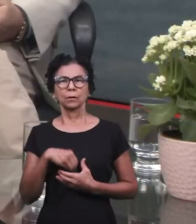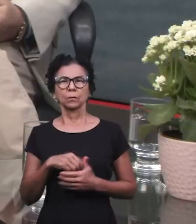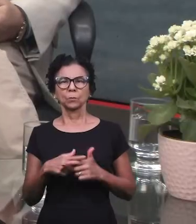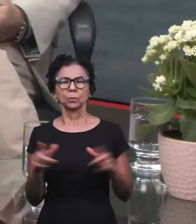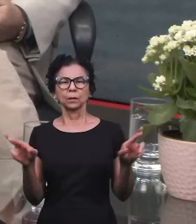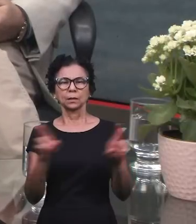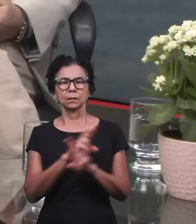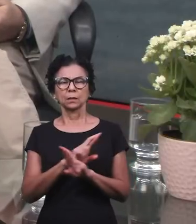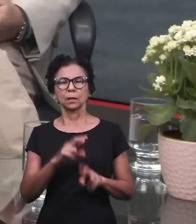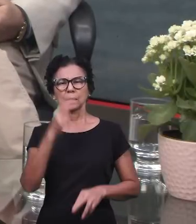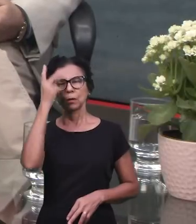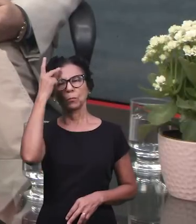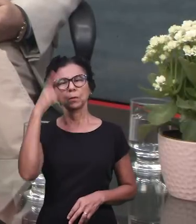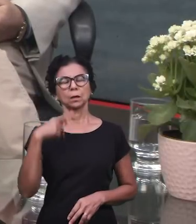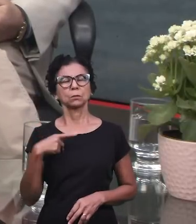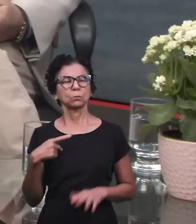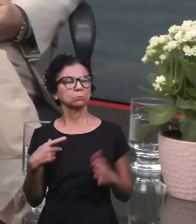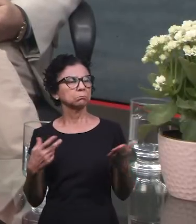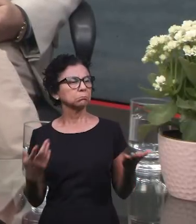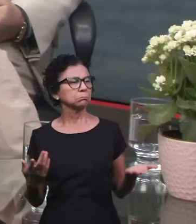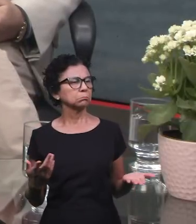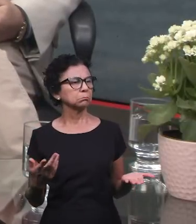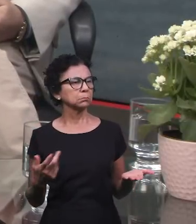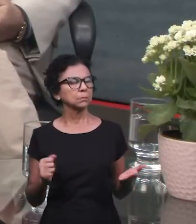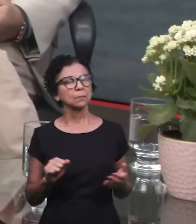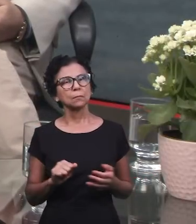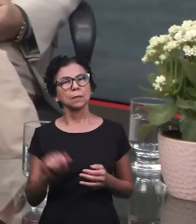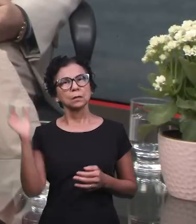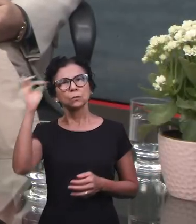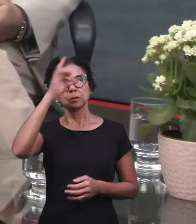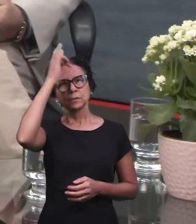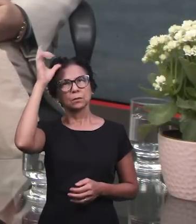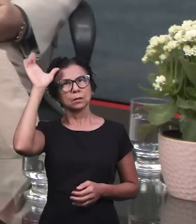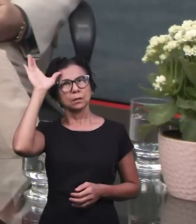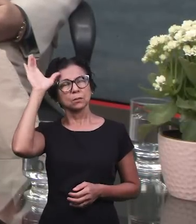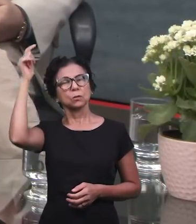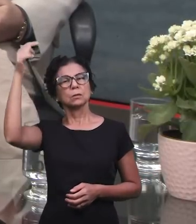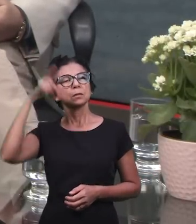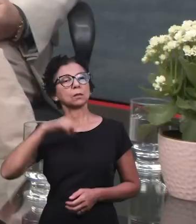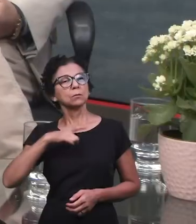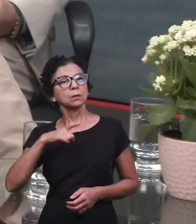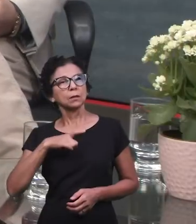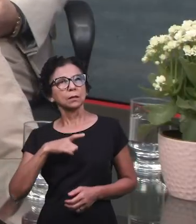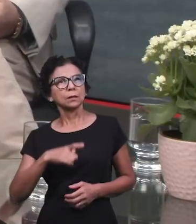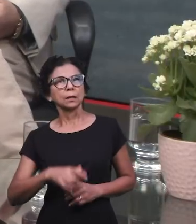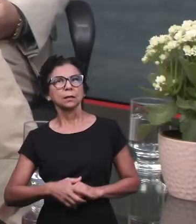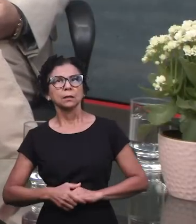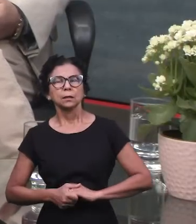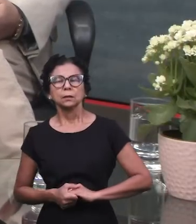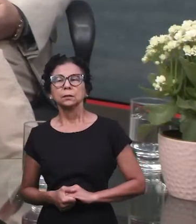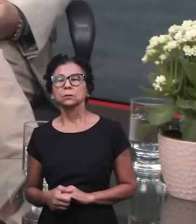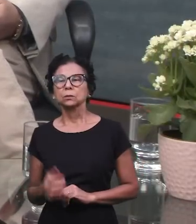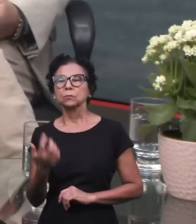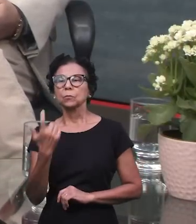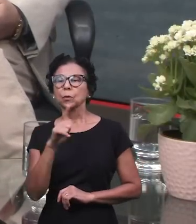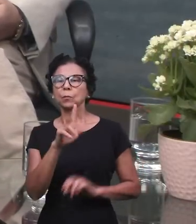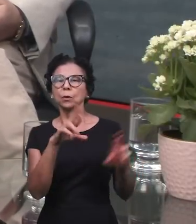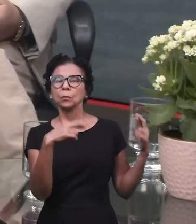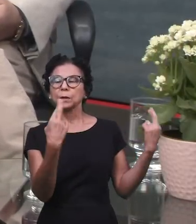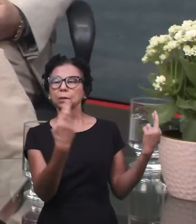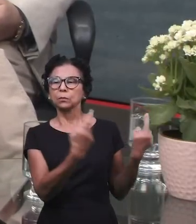homem. A solução é do Espírito Santo. Então, nós vamos para uma outra reunião aqui do lado, porque eu preciso reunir os